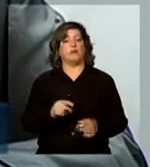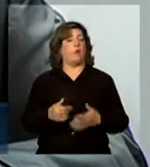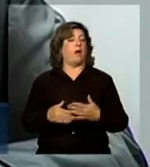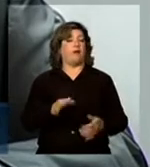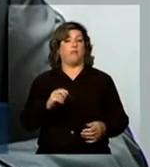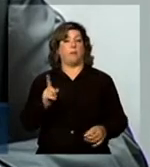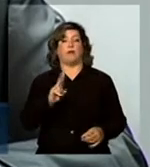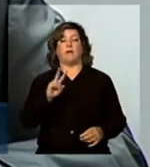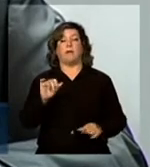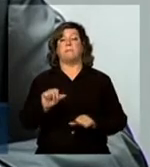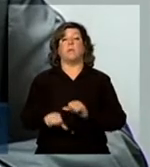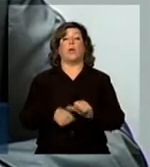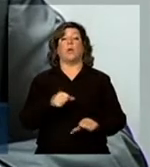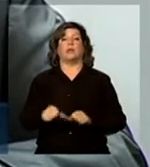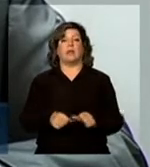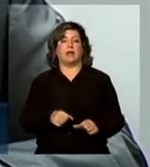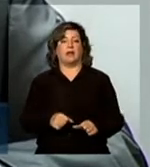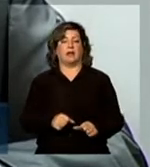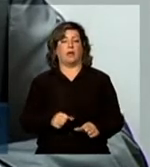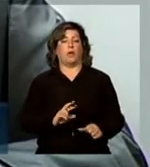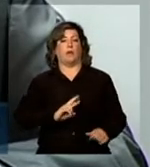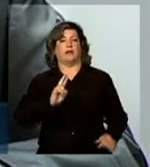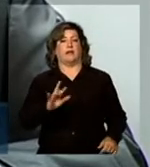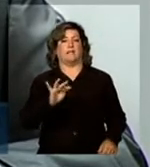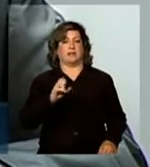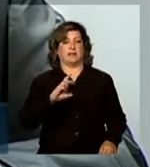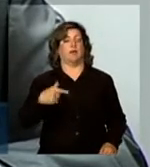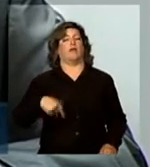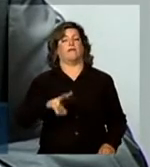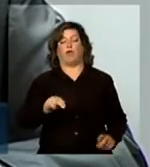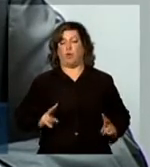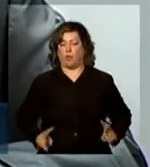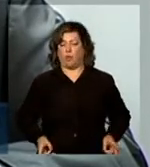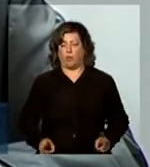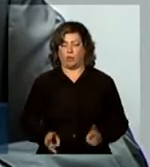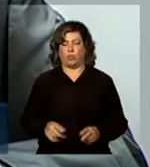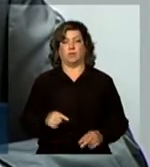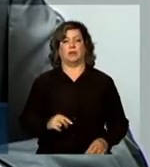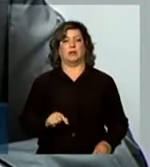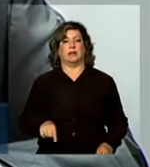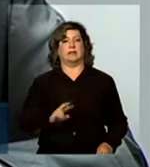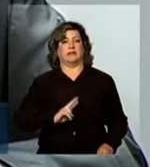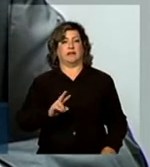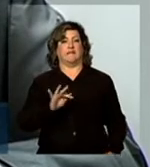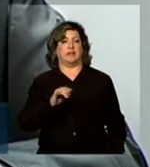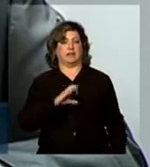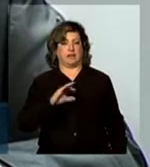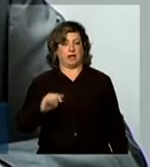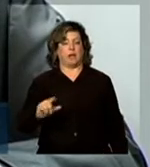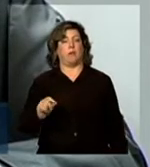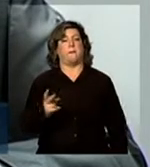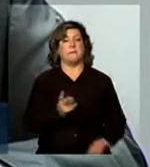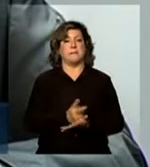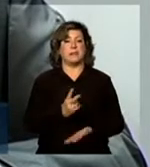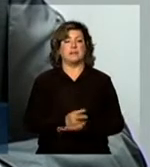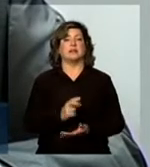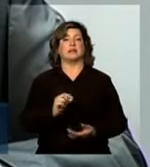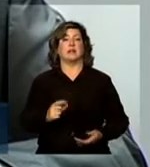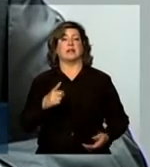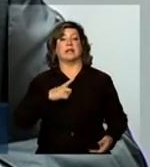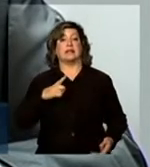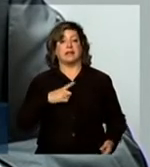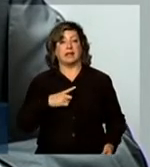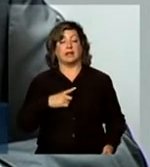não mudará o resultado fiscal. Nós continuaremos perseguindo esse resultado fiscal, mesmo que haja